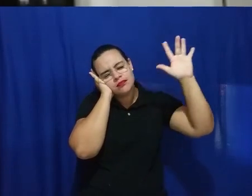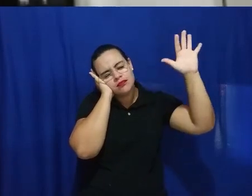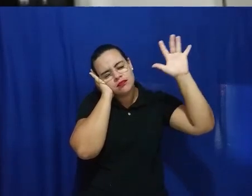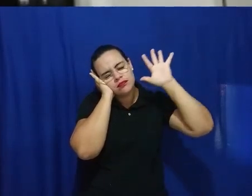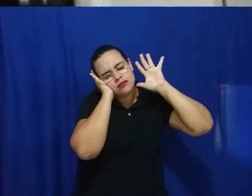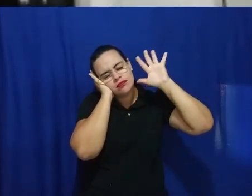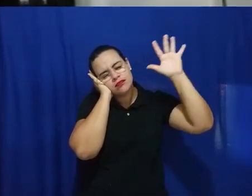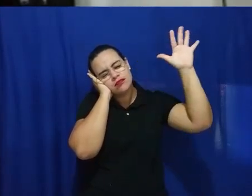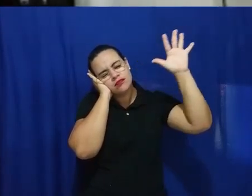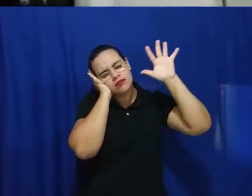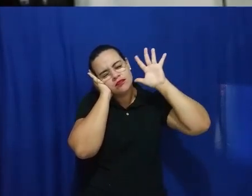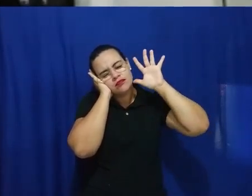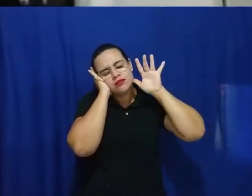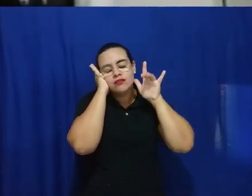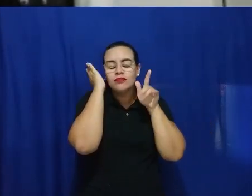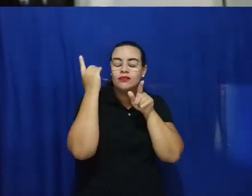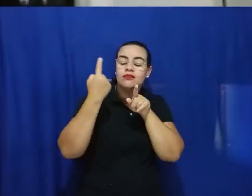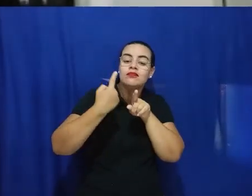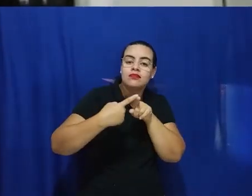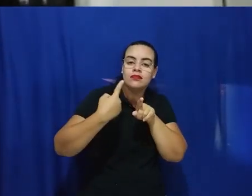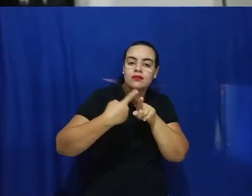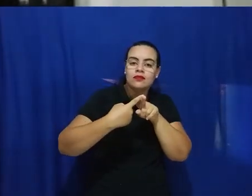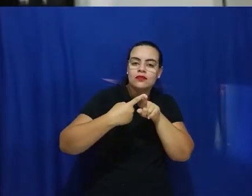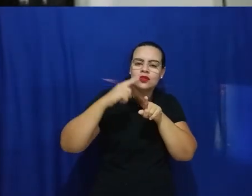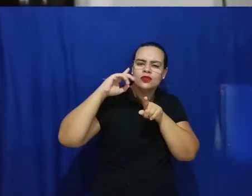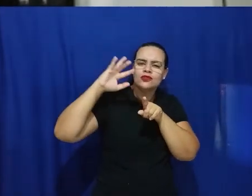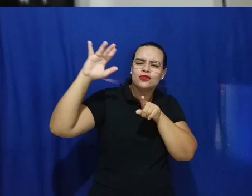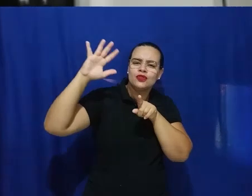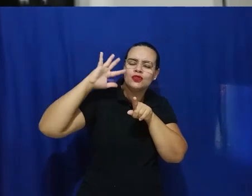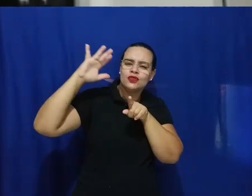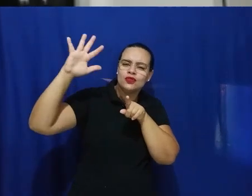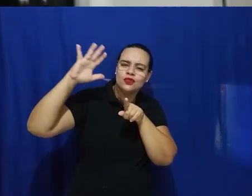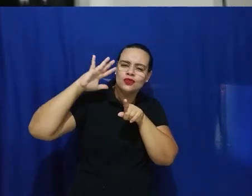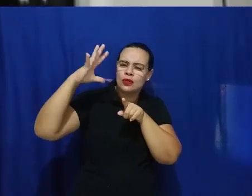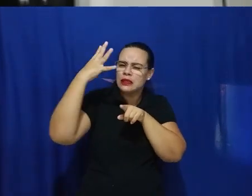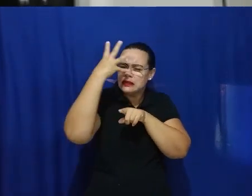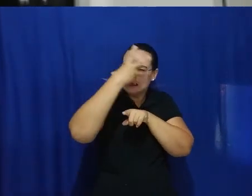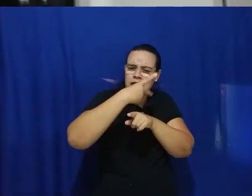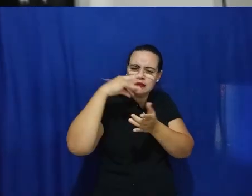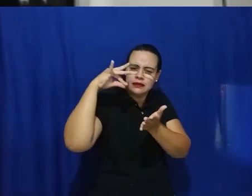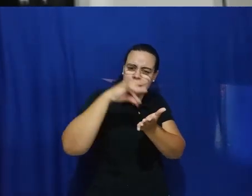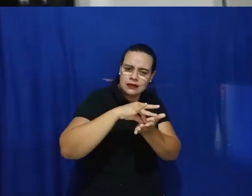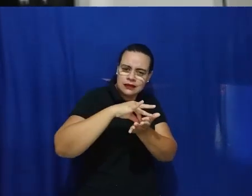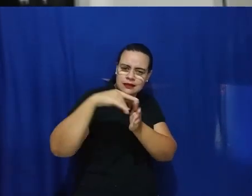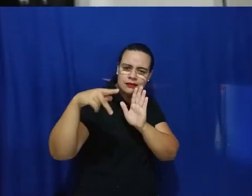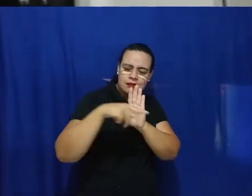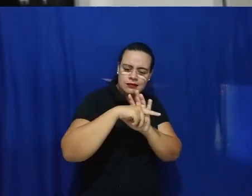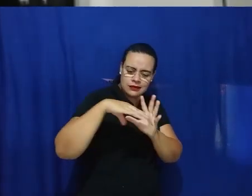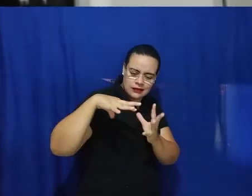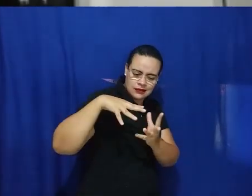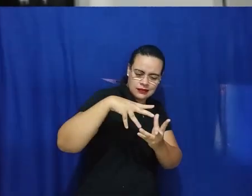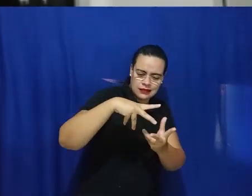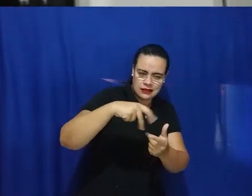dormir pra sonhar, porque não há sonho mais lindo